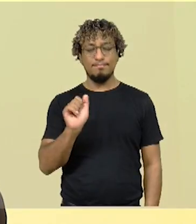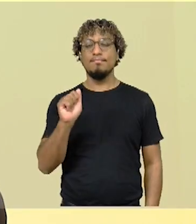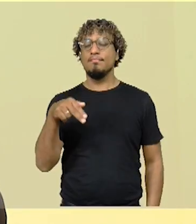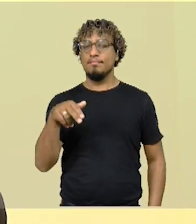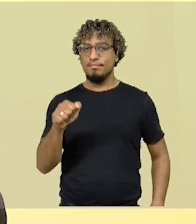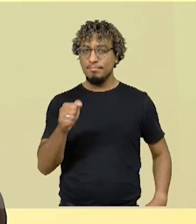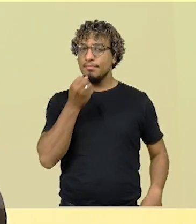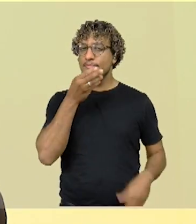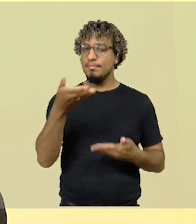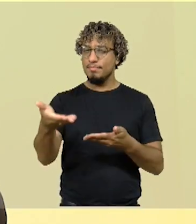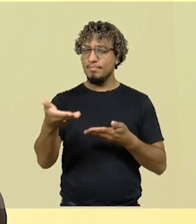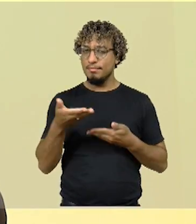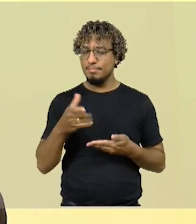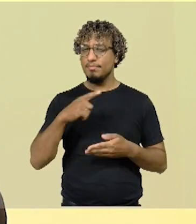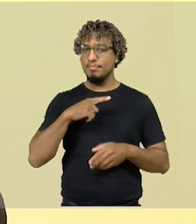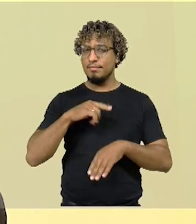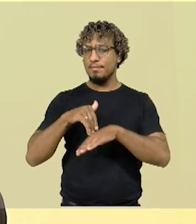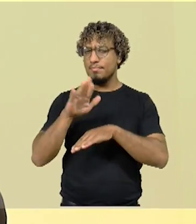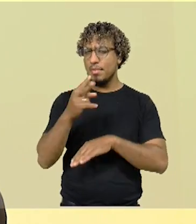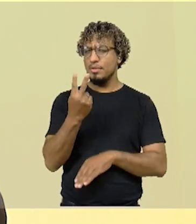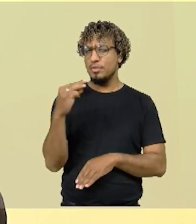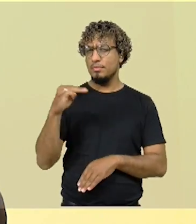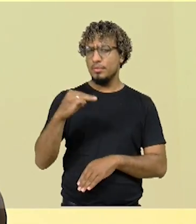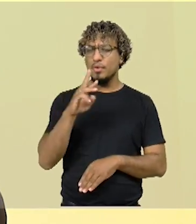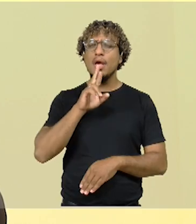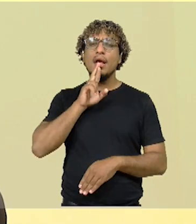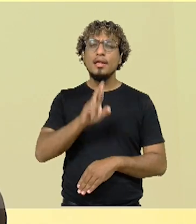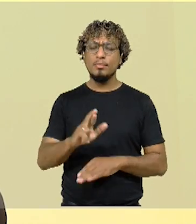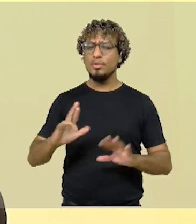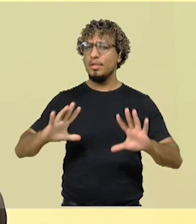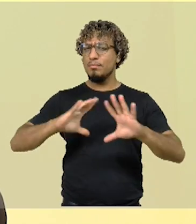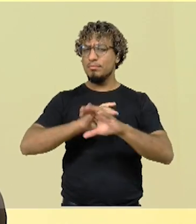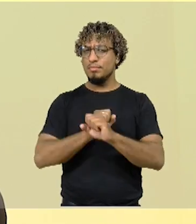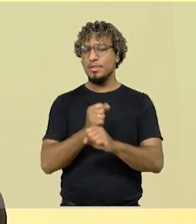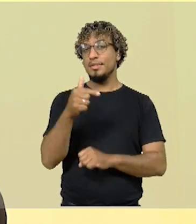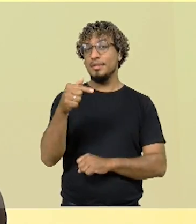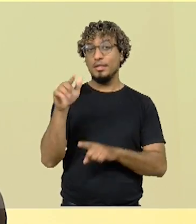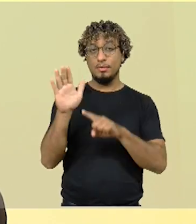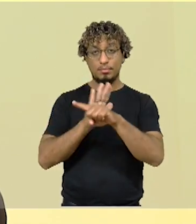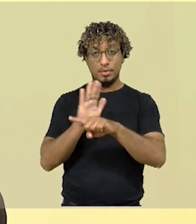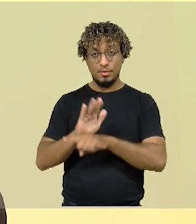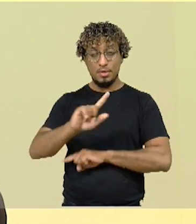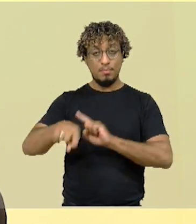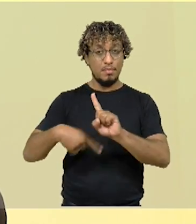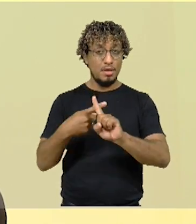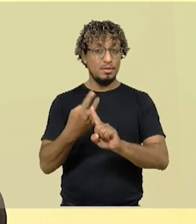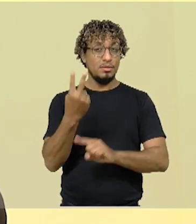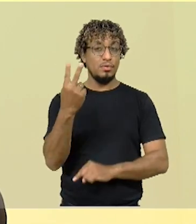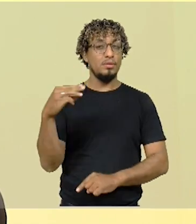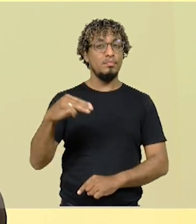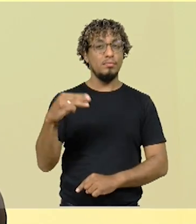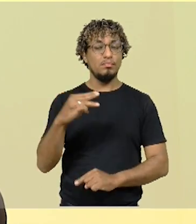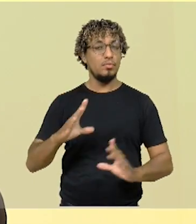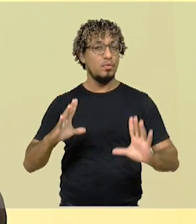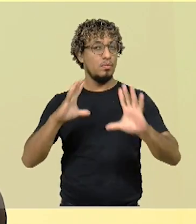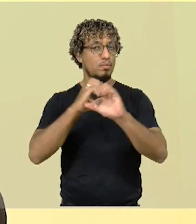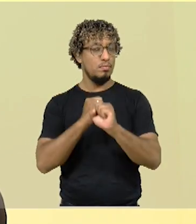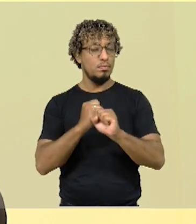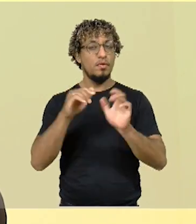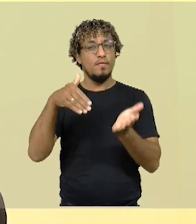ingresso, pode procurar em uma de nossas escolas ou no ingressodigital.com. Obrigada pela sua participação no JTV UFMA. Todo